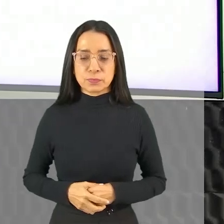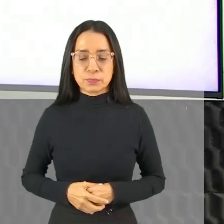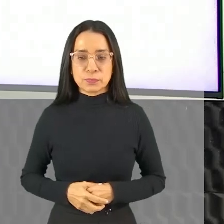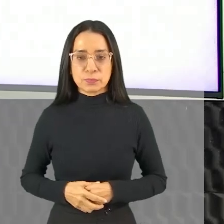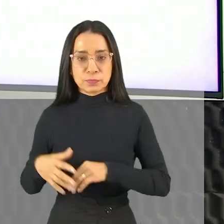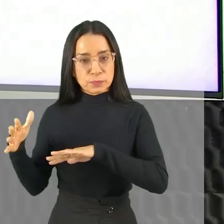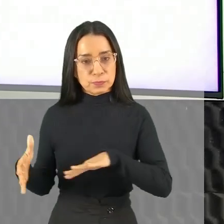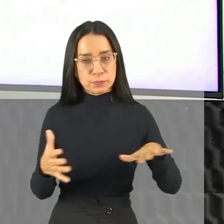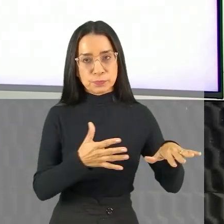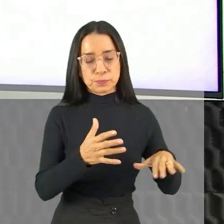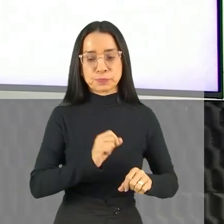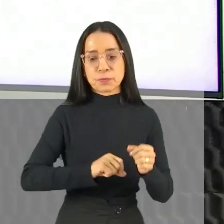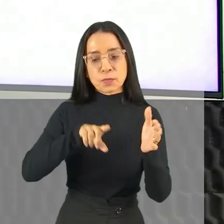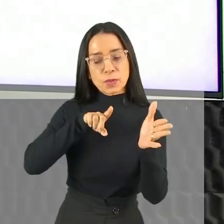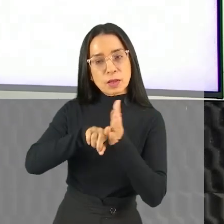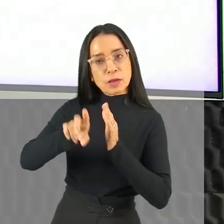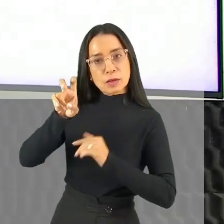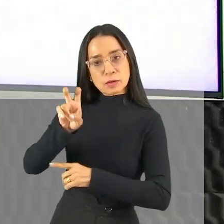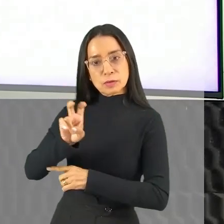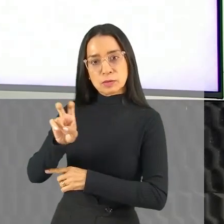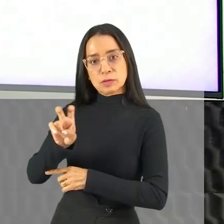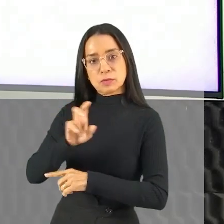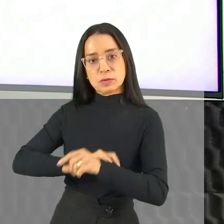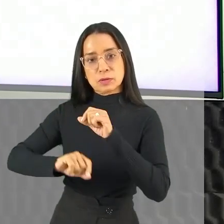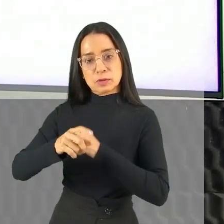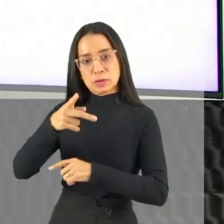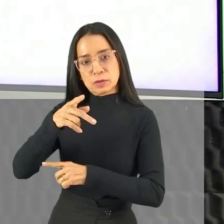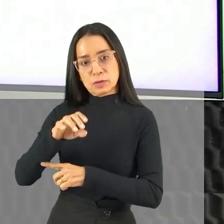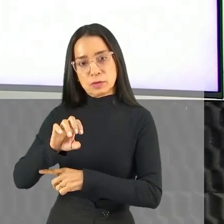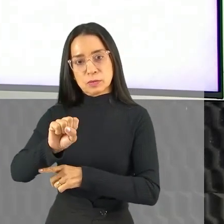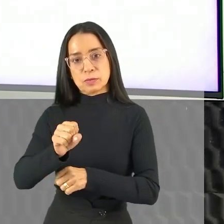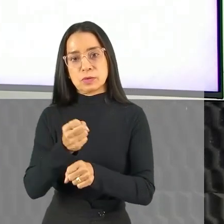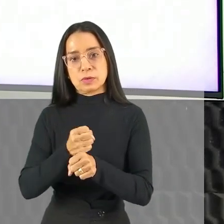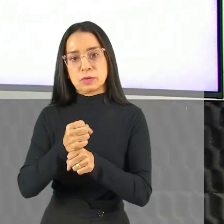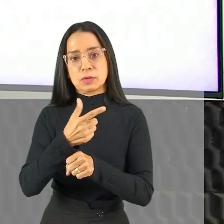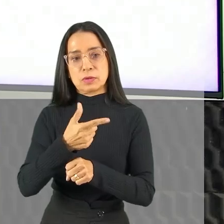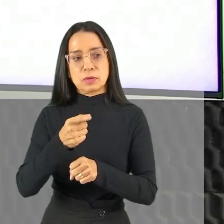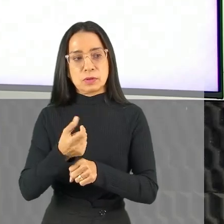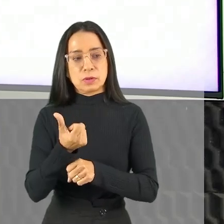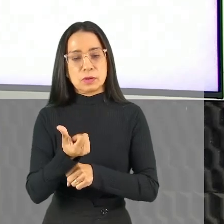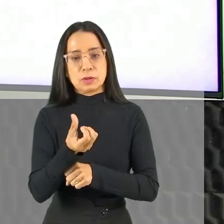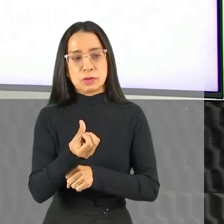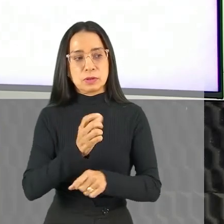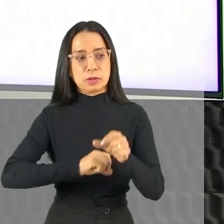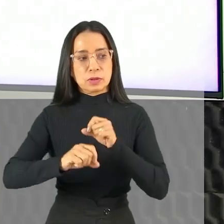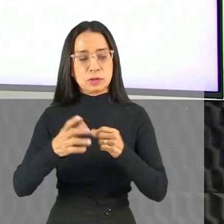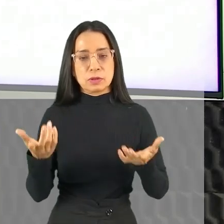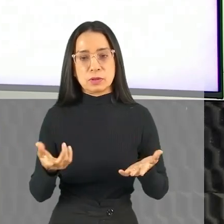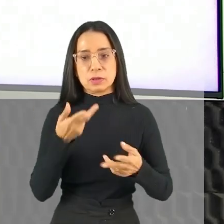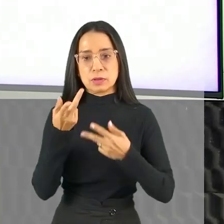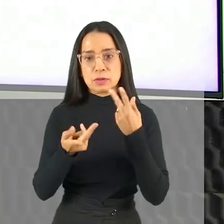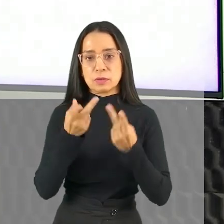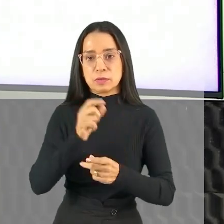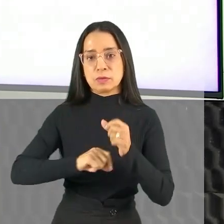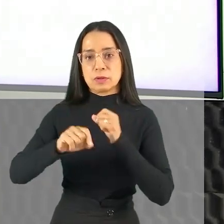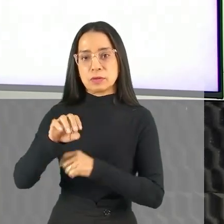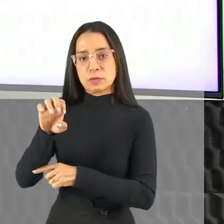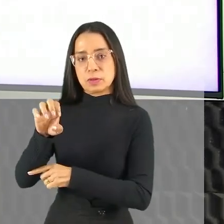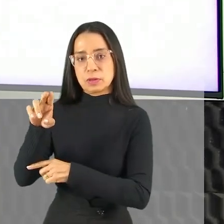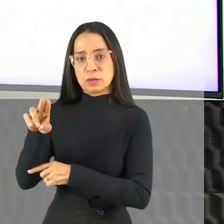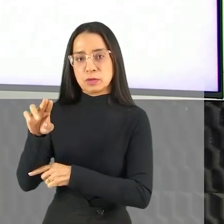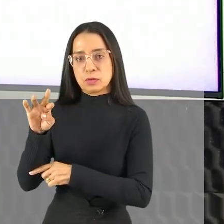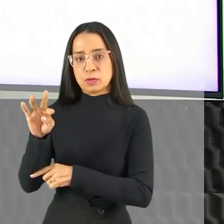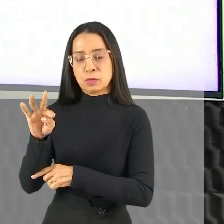Na questão 55, né, que eu trouxe aqui do PAS 2016, a gente fala aqui sobre